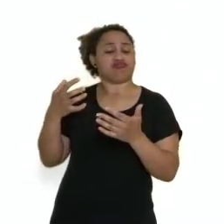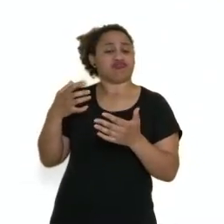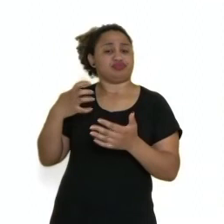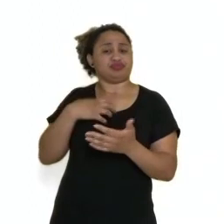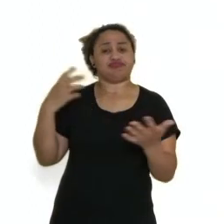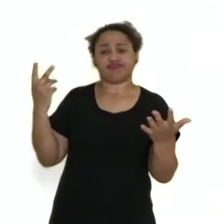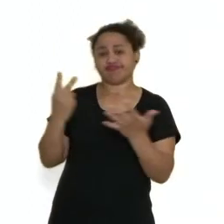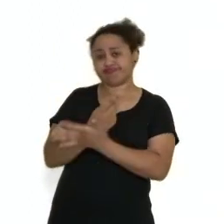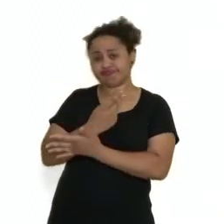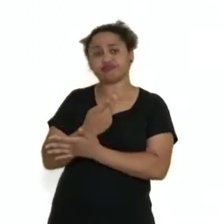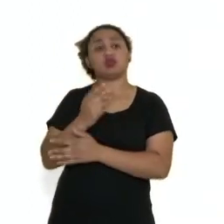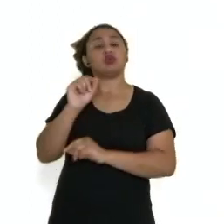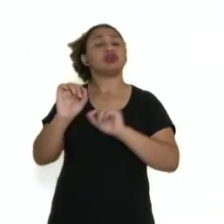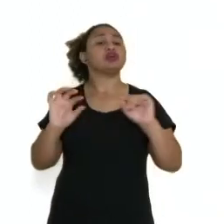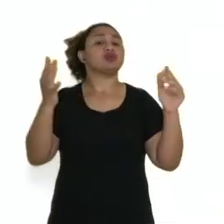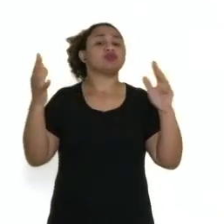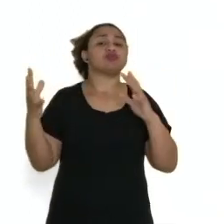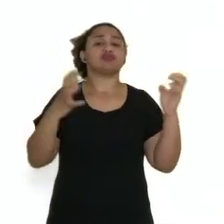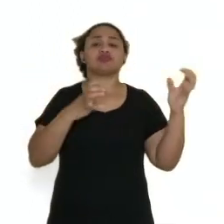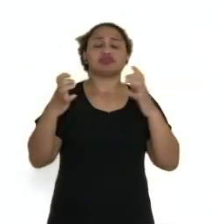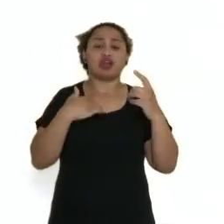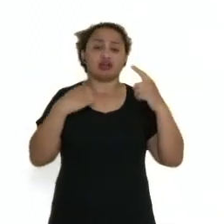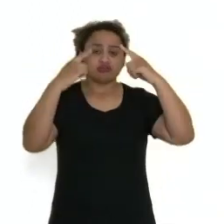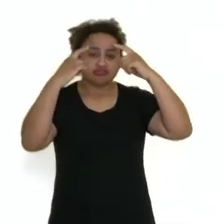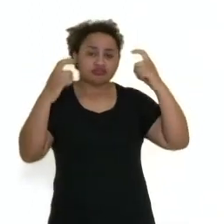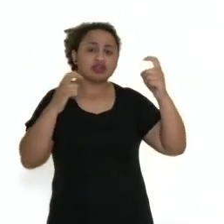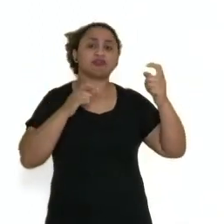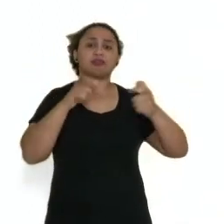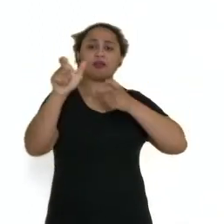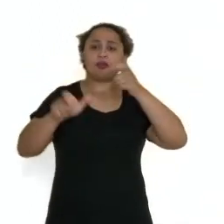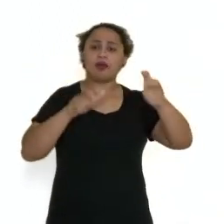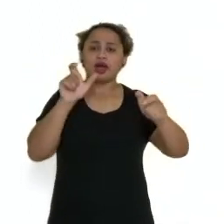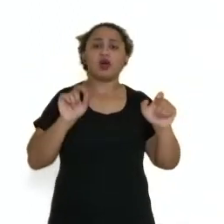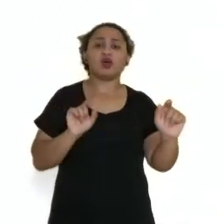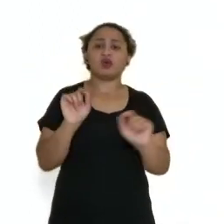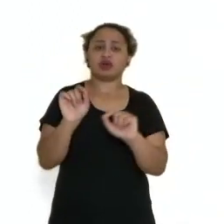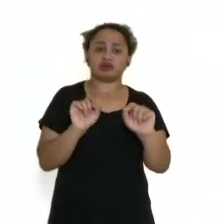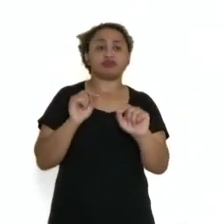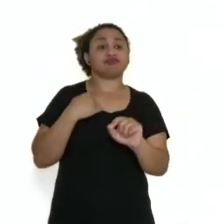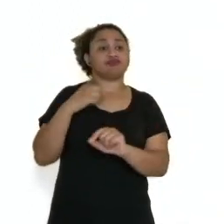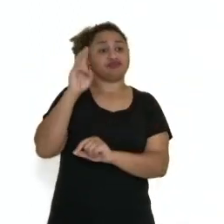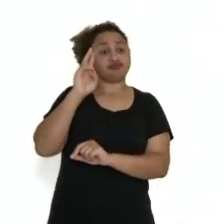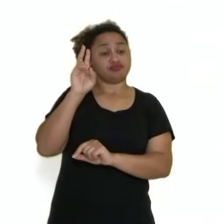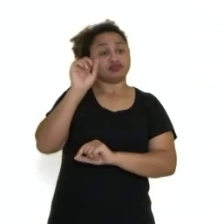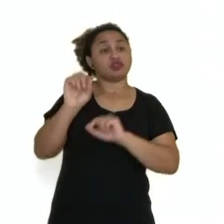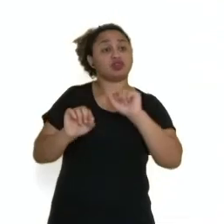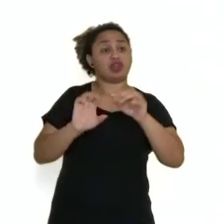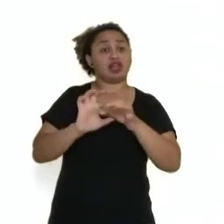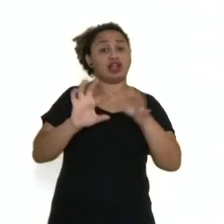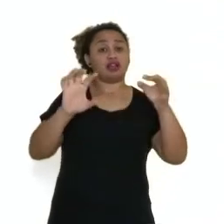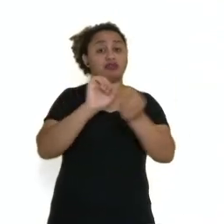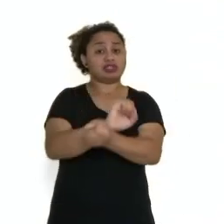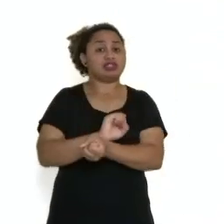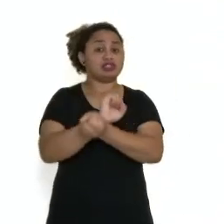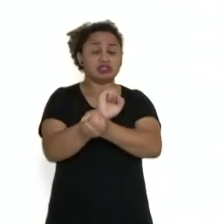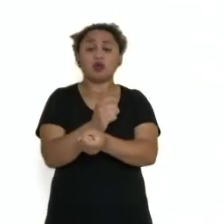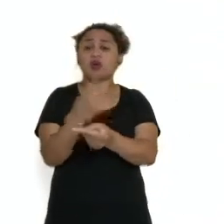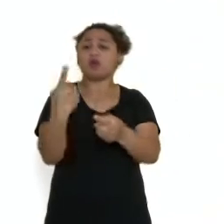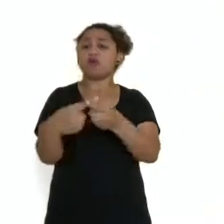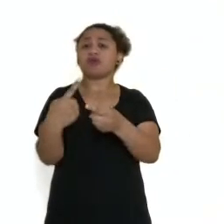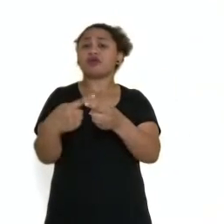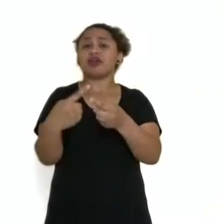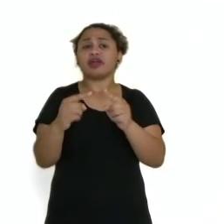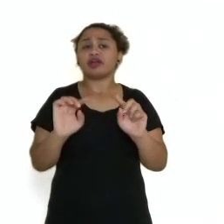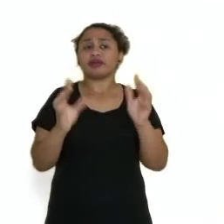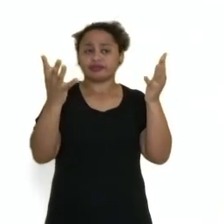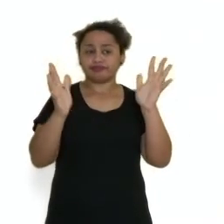que ocorre com intrigas e violências verbais? Nessa história, a libertação de escravos se deve a que característica do êxodo?